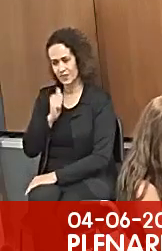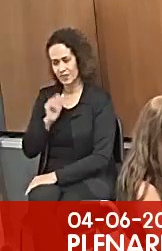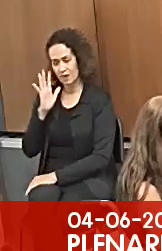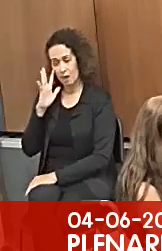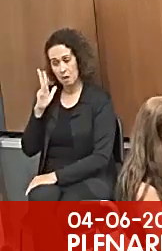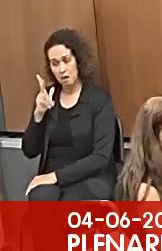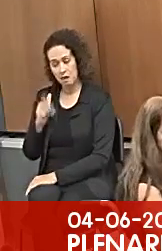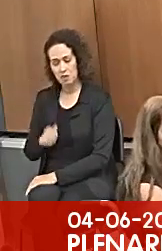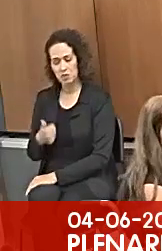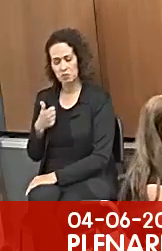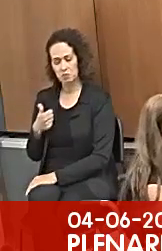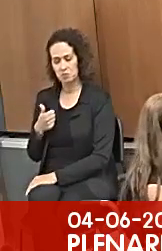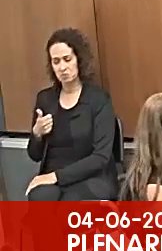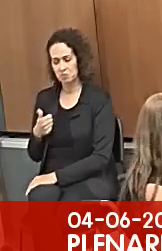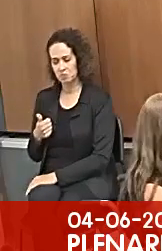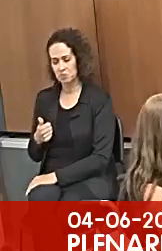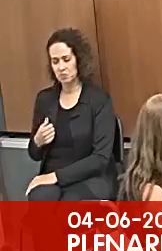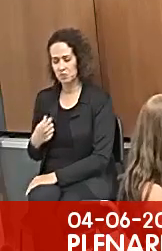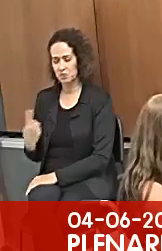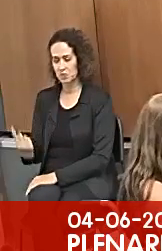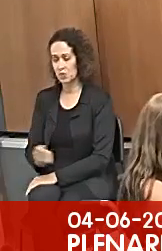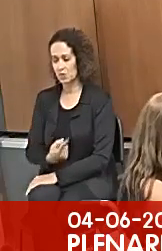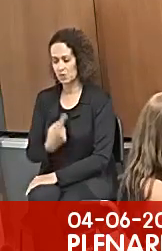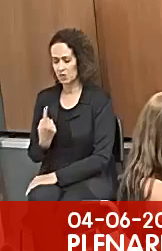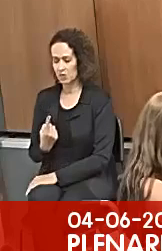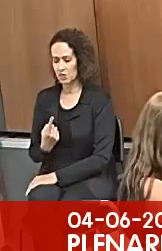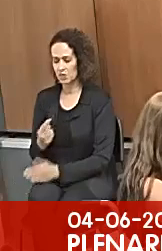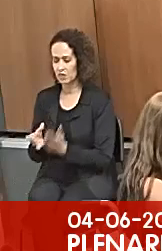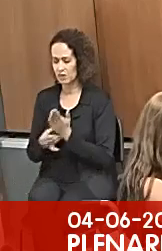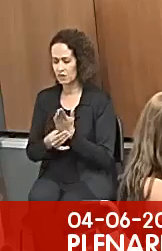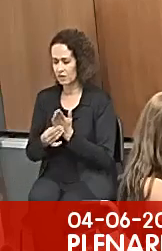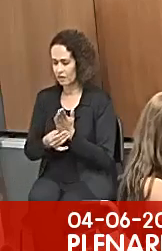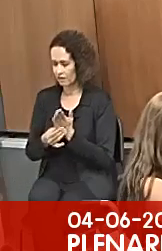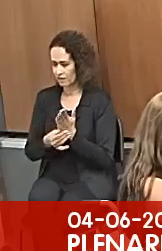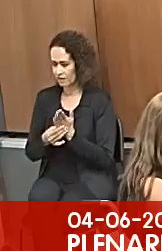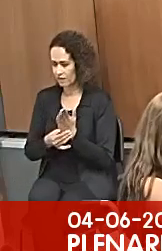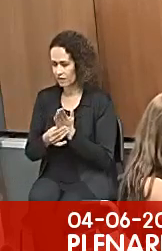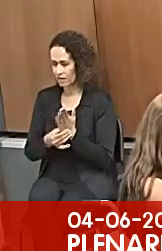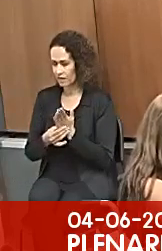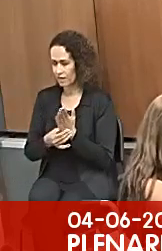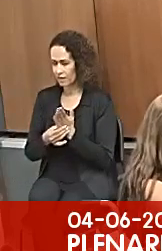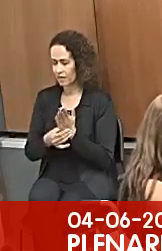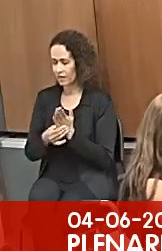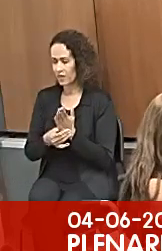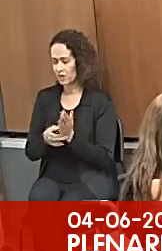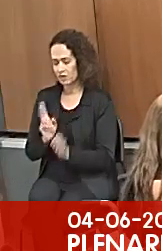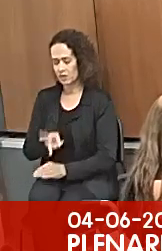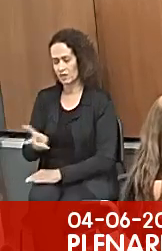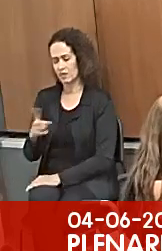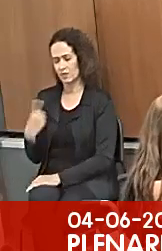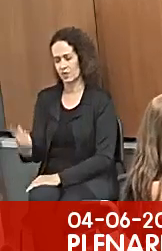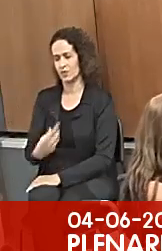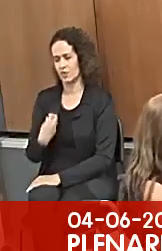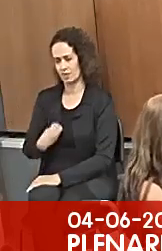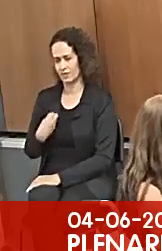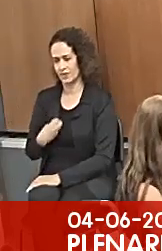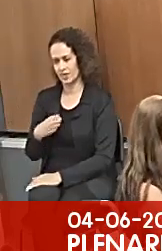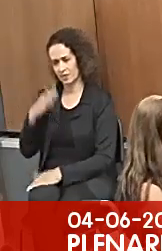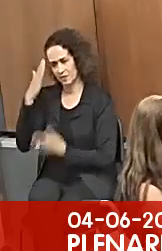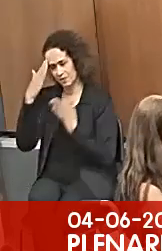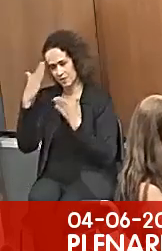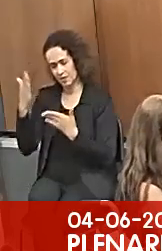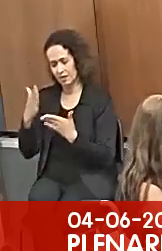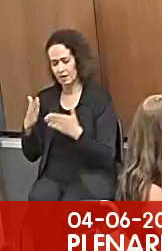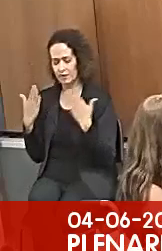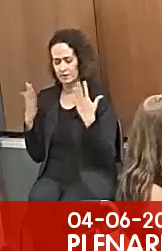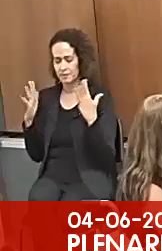vai ficar aí na nossa literatura aí, com o ensinamento ad eterno aí na nossa vida. Muito obrigado. Muito